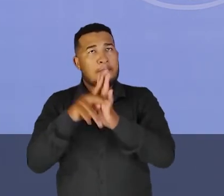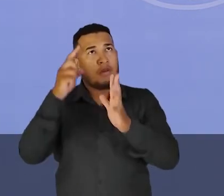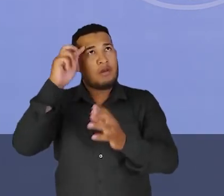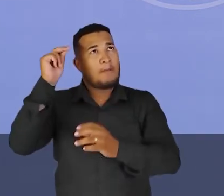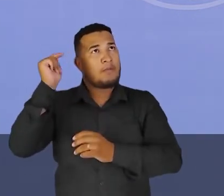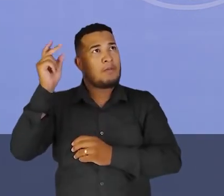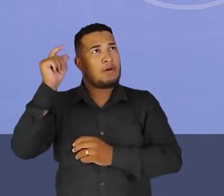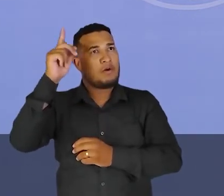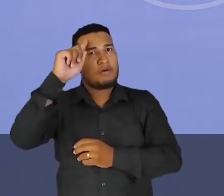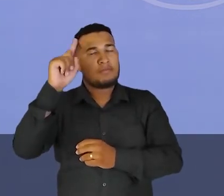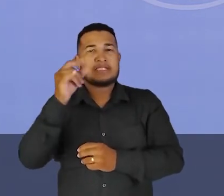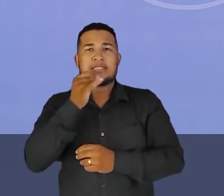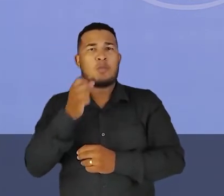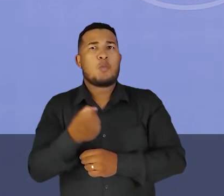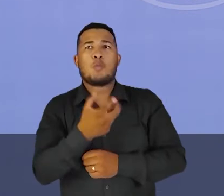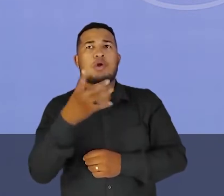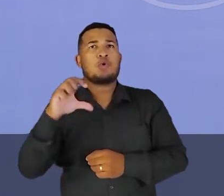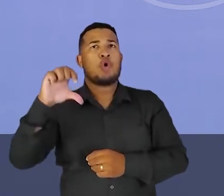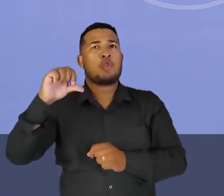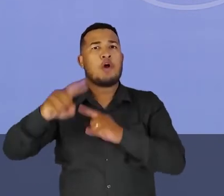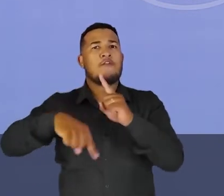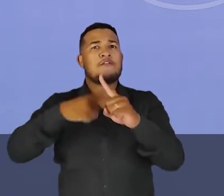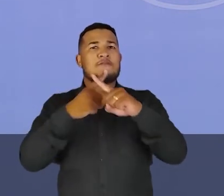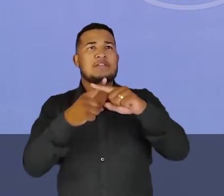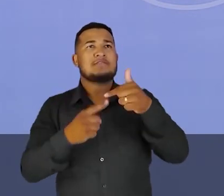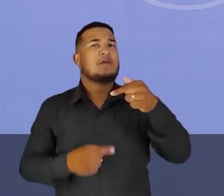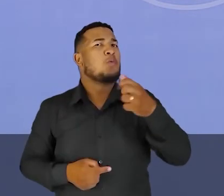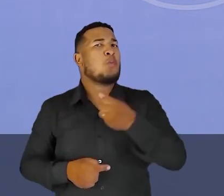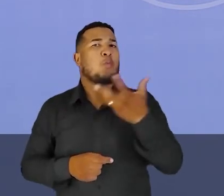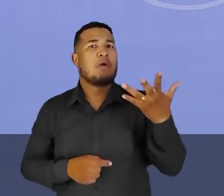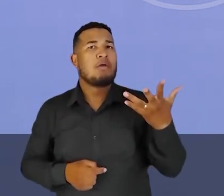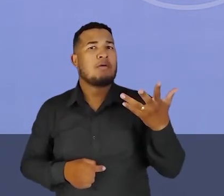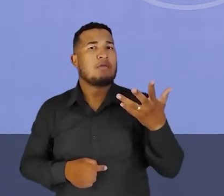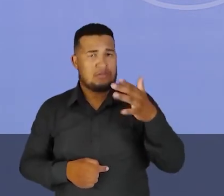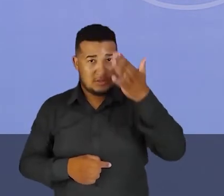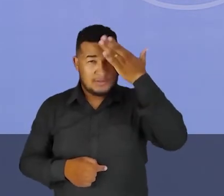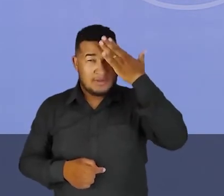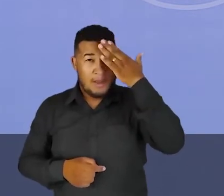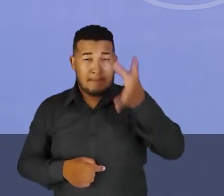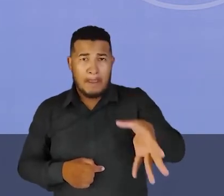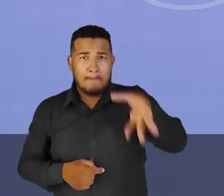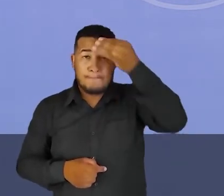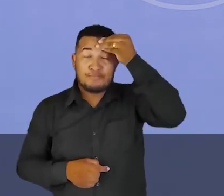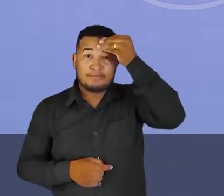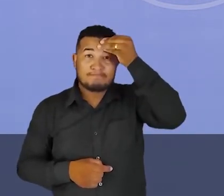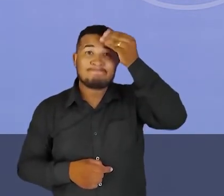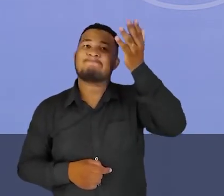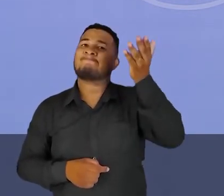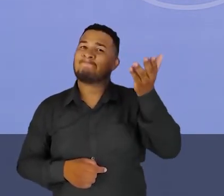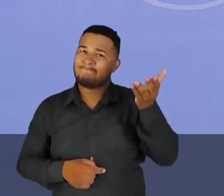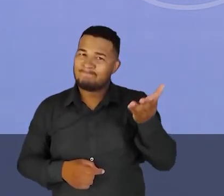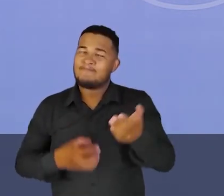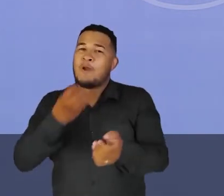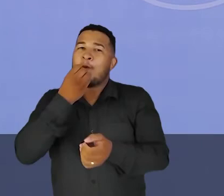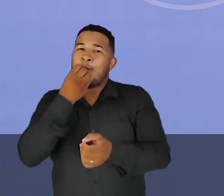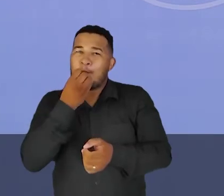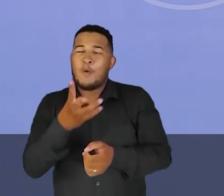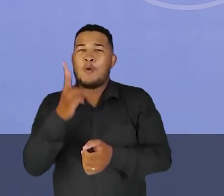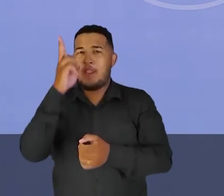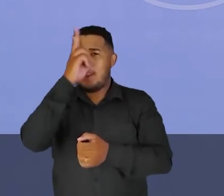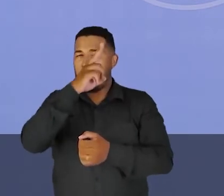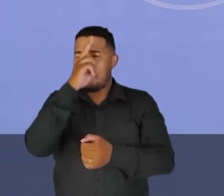cabeça. Como, por exemplo, quanto que é 9 vezes 7? Você sabe? Então, é bom revisar